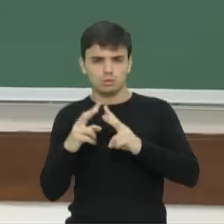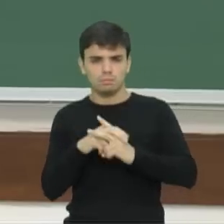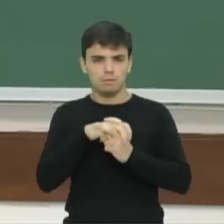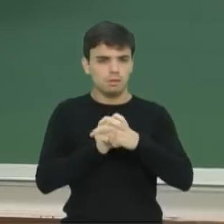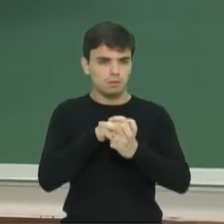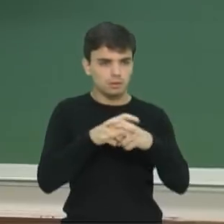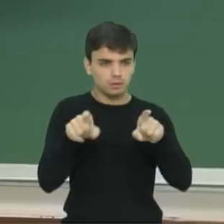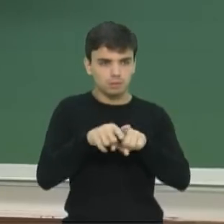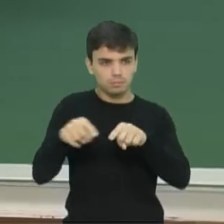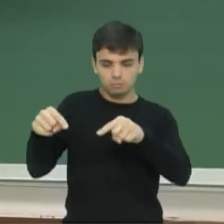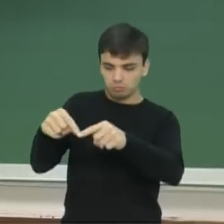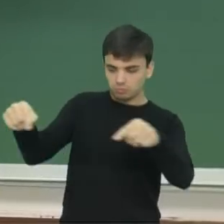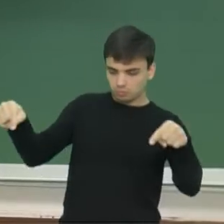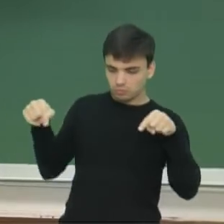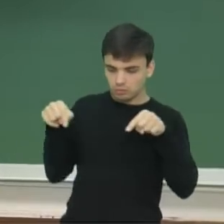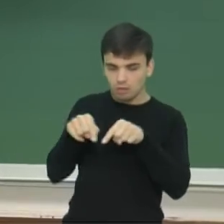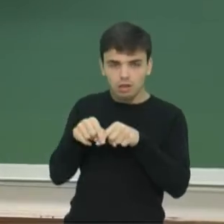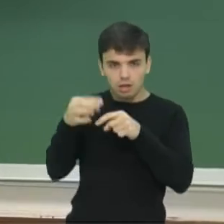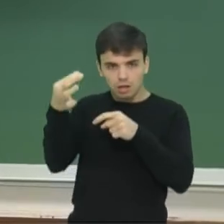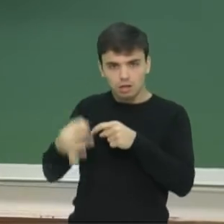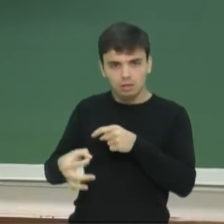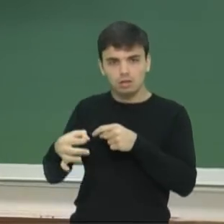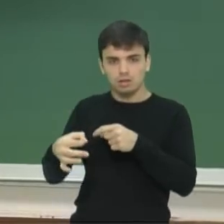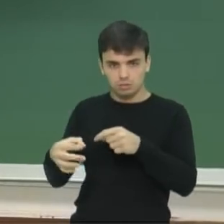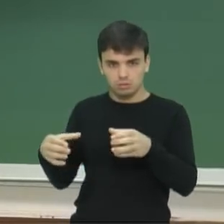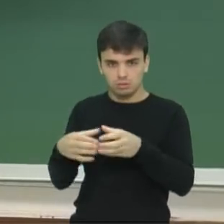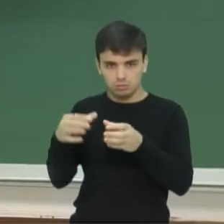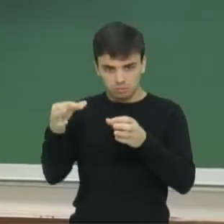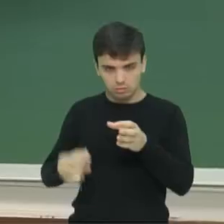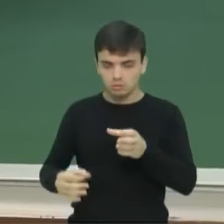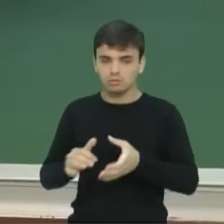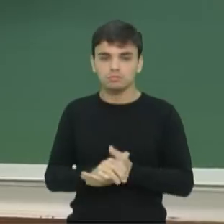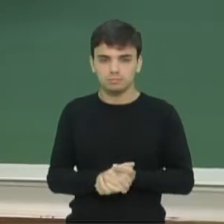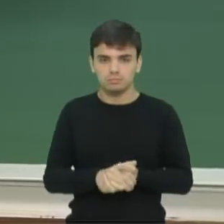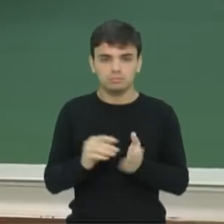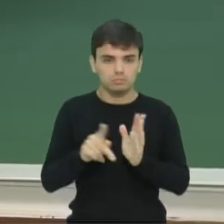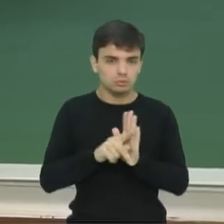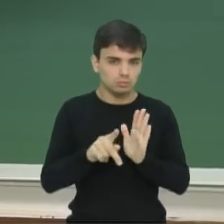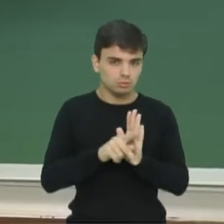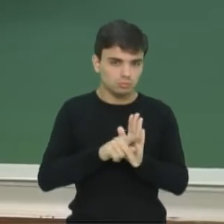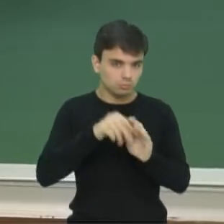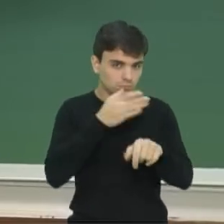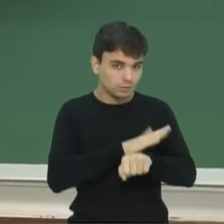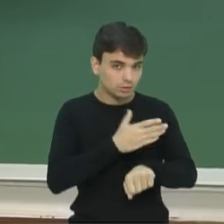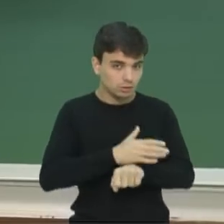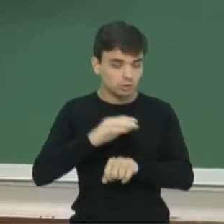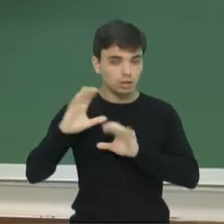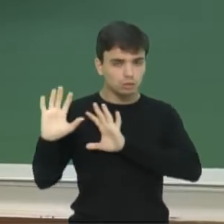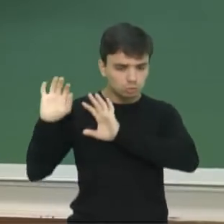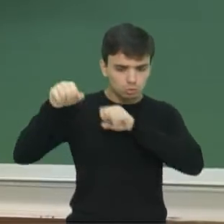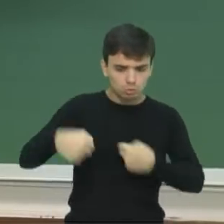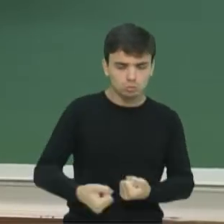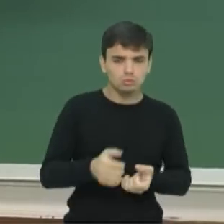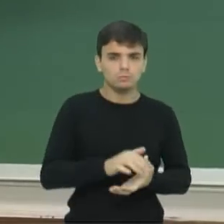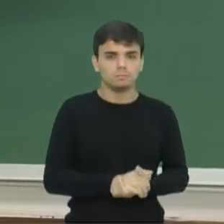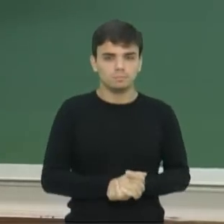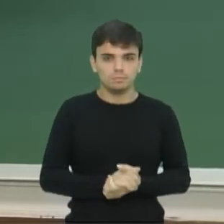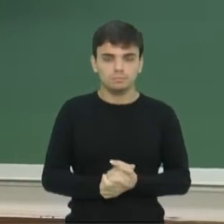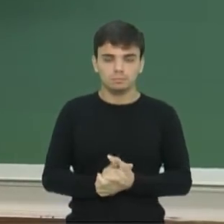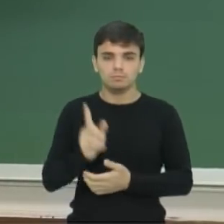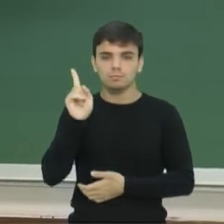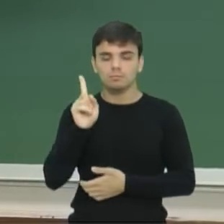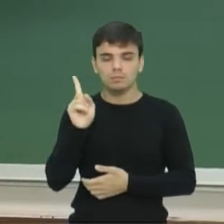espaço específico de competição, né? Então existem delimitações, demarcações próprias para a prática do judô, né? Então aqui, através desse GIF,